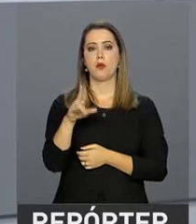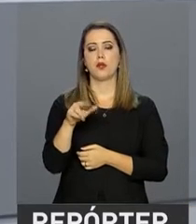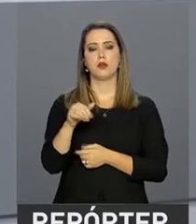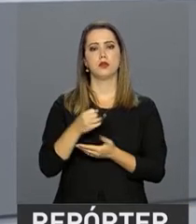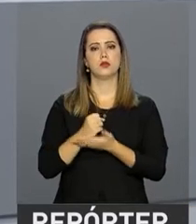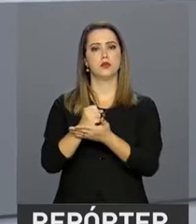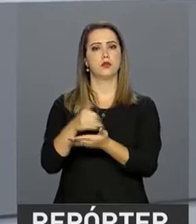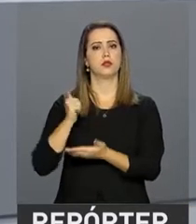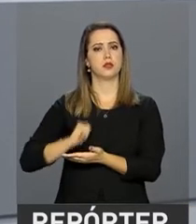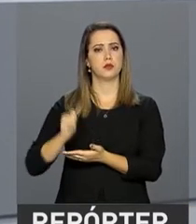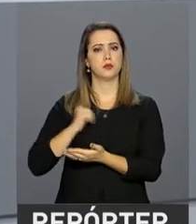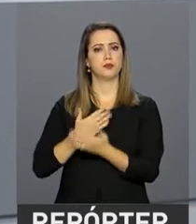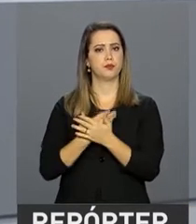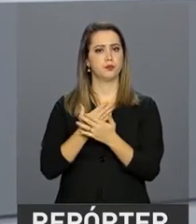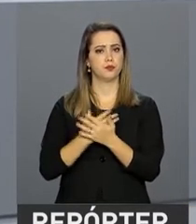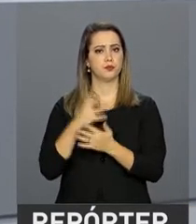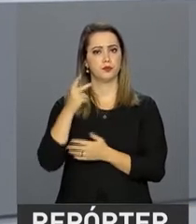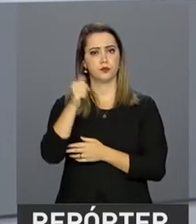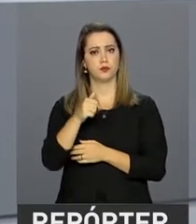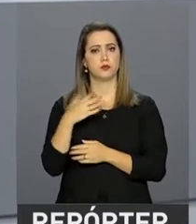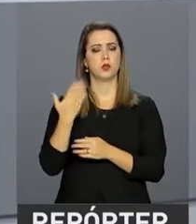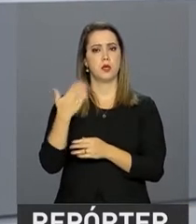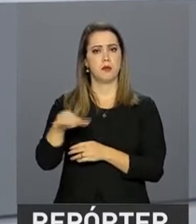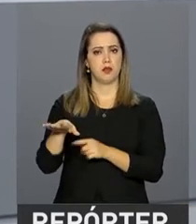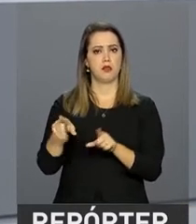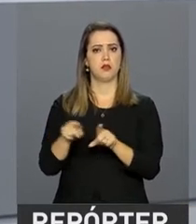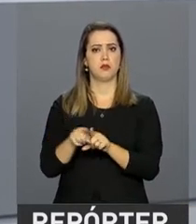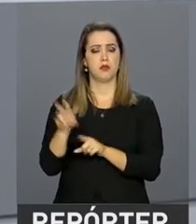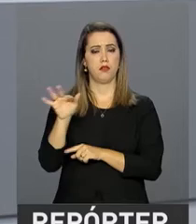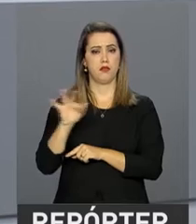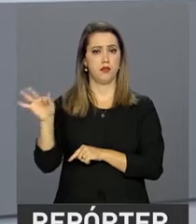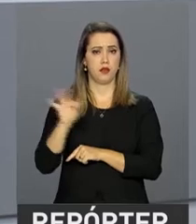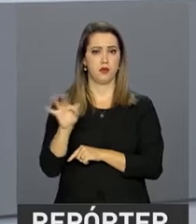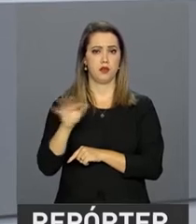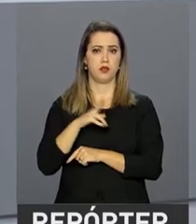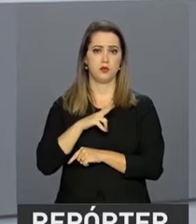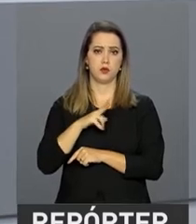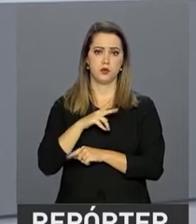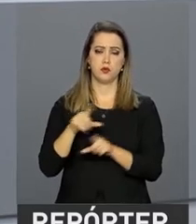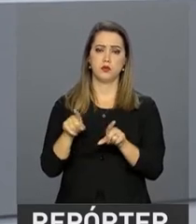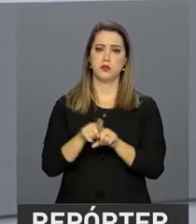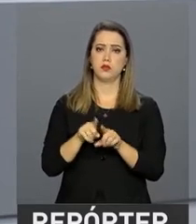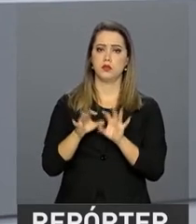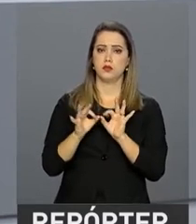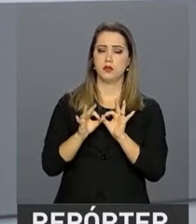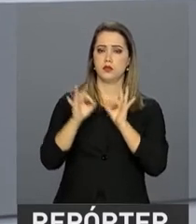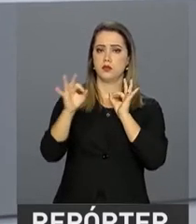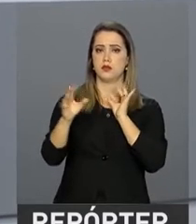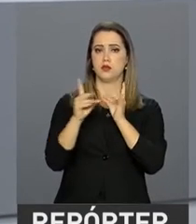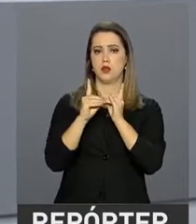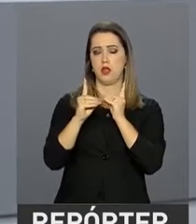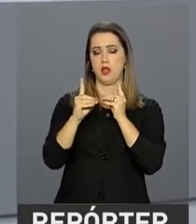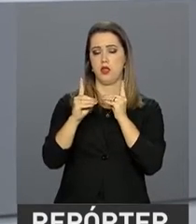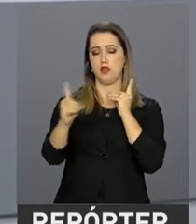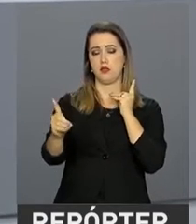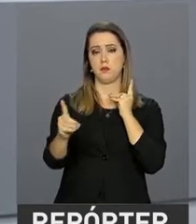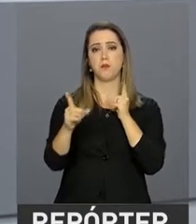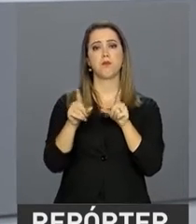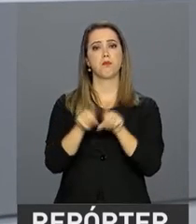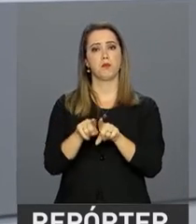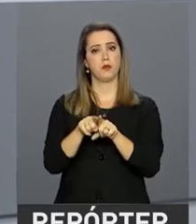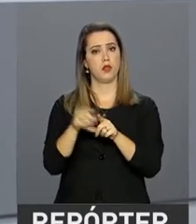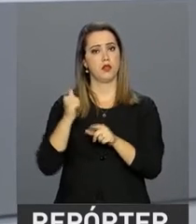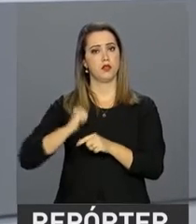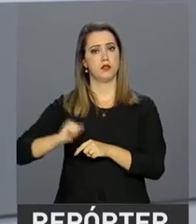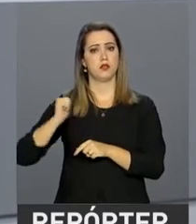oferece bolsas de estudo integrais e parciais em faculdades particulares inclusive na modalidade à distância as